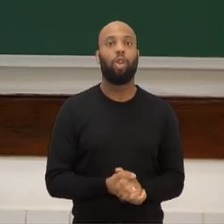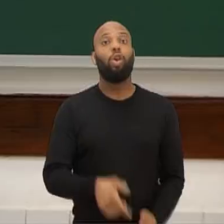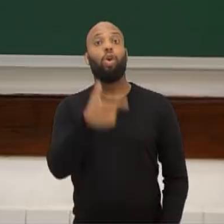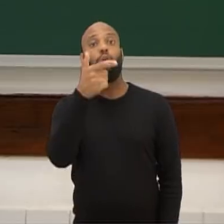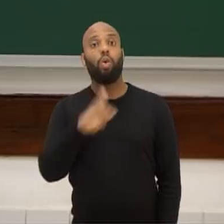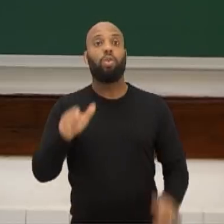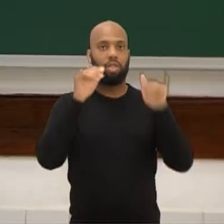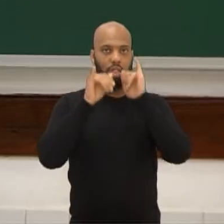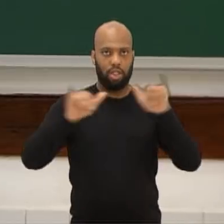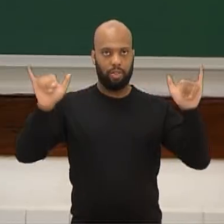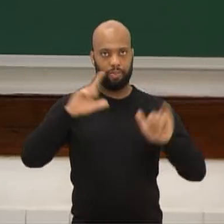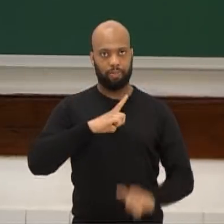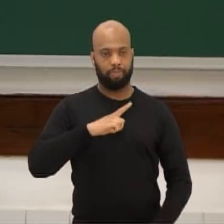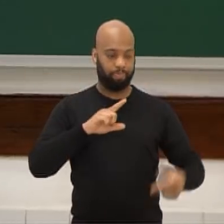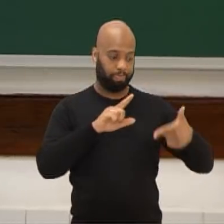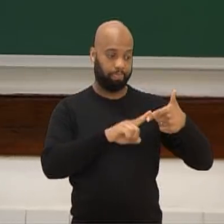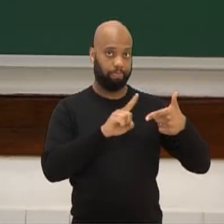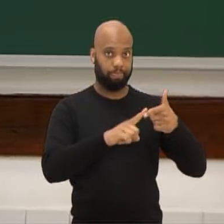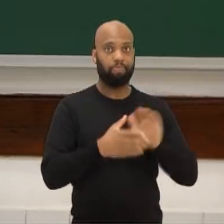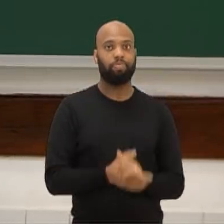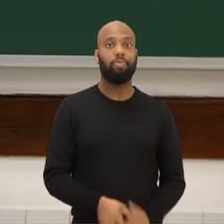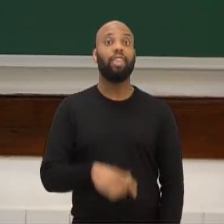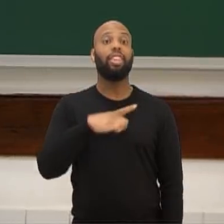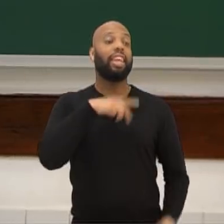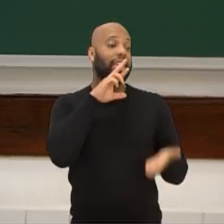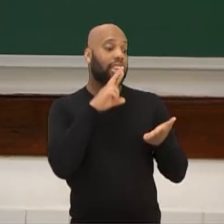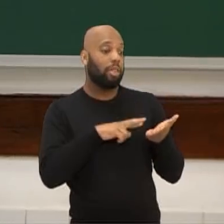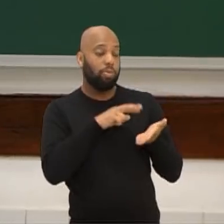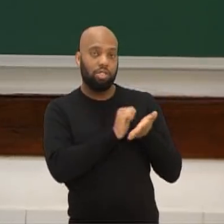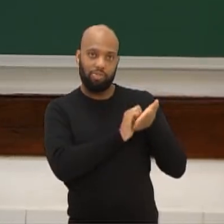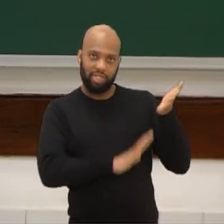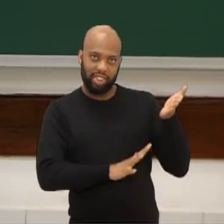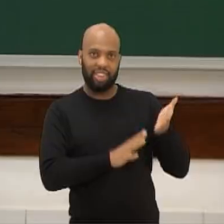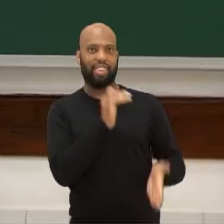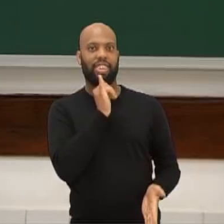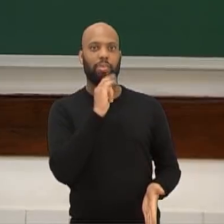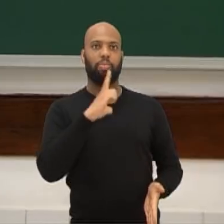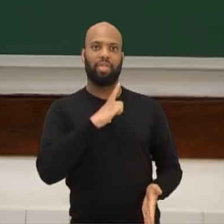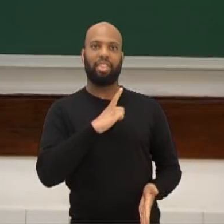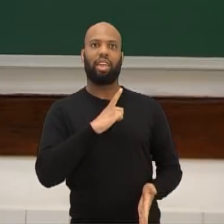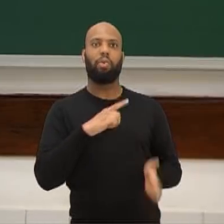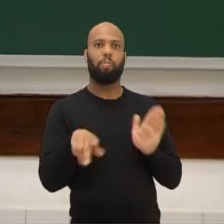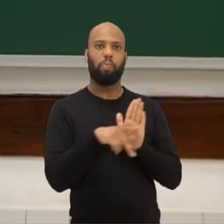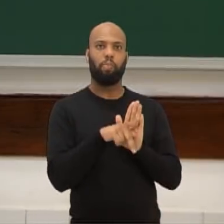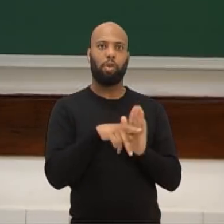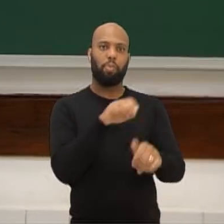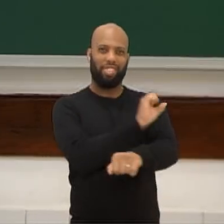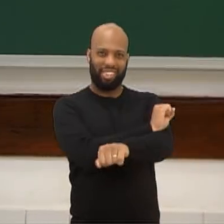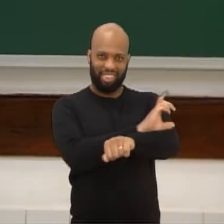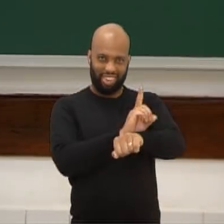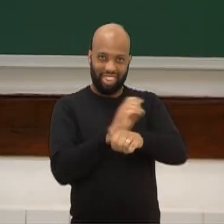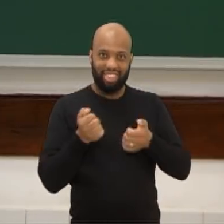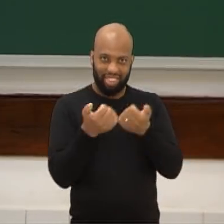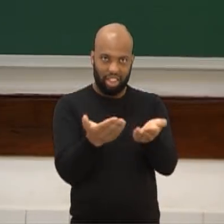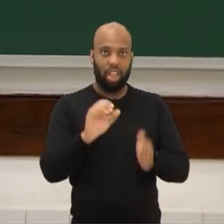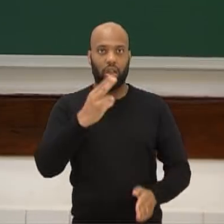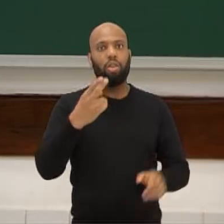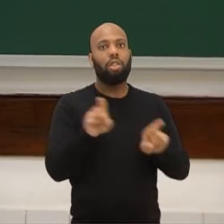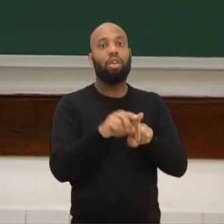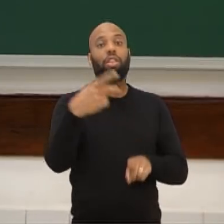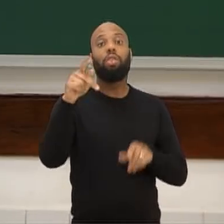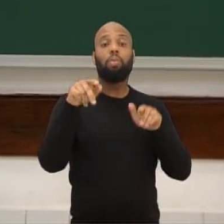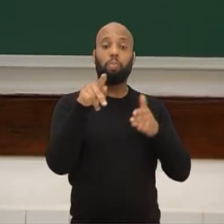Outro aviso importante: não esqueçam de realizar as atividades, seja disponibilizada pela Secretaria de Educação ou pelo